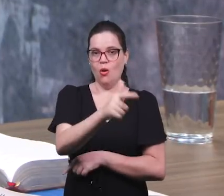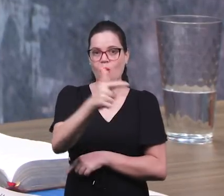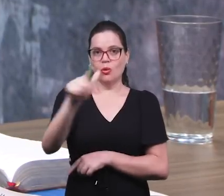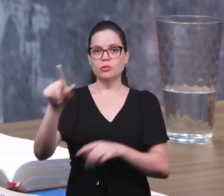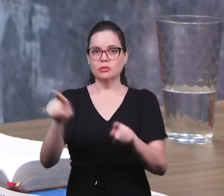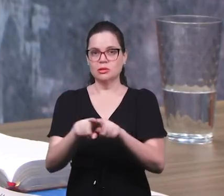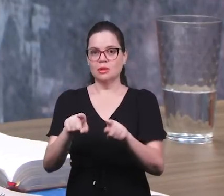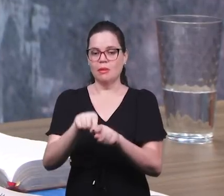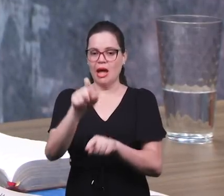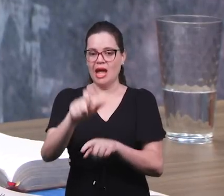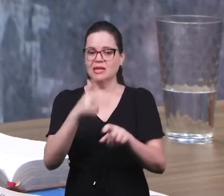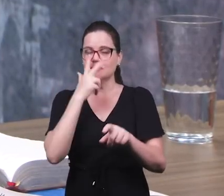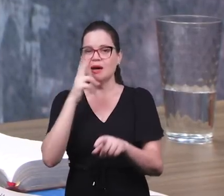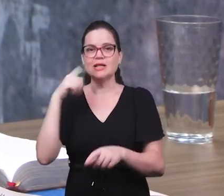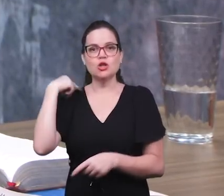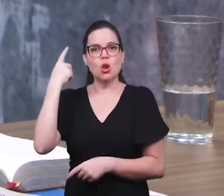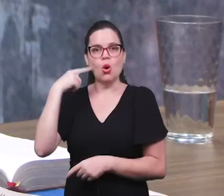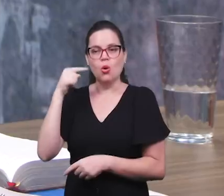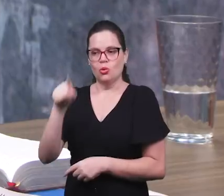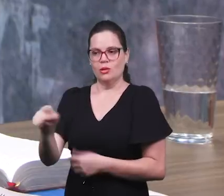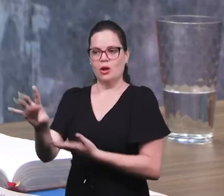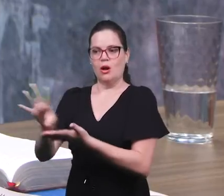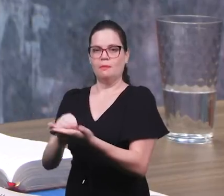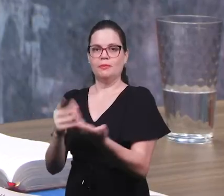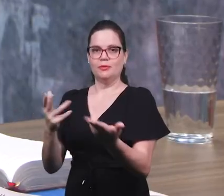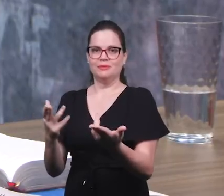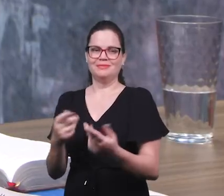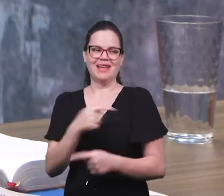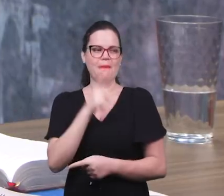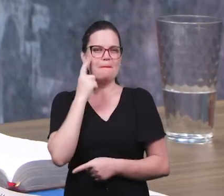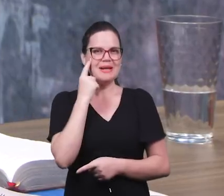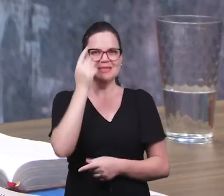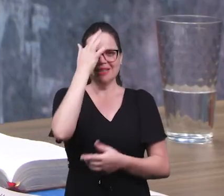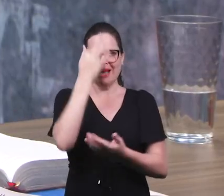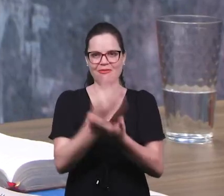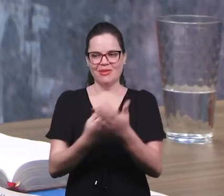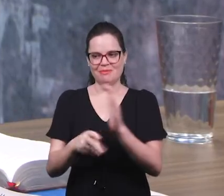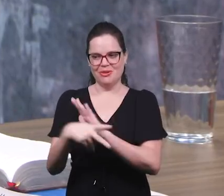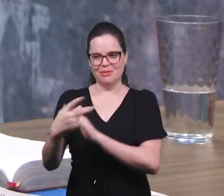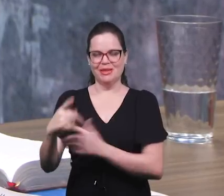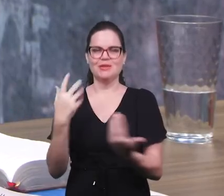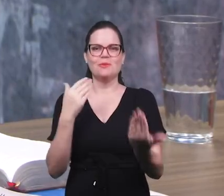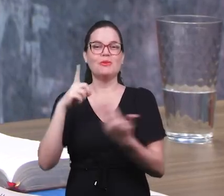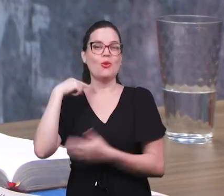autoridade romana, Plínio, ele chama de loucura a fé dos irmãos. Essa mesma loucura,